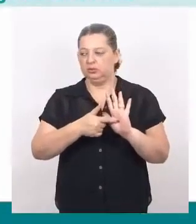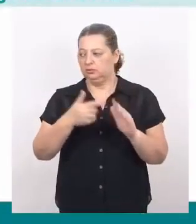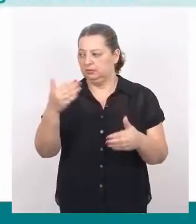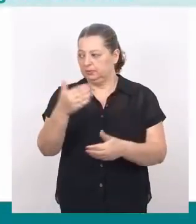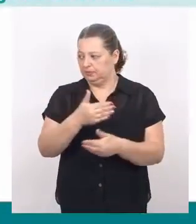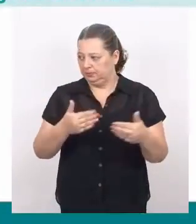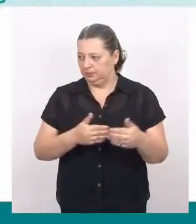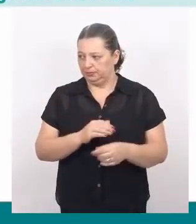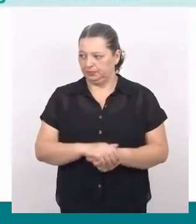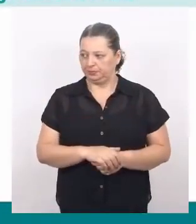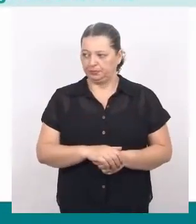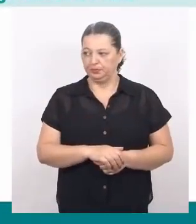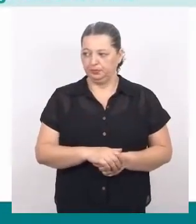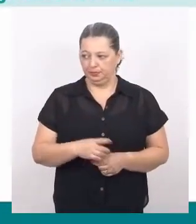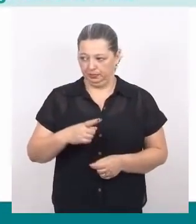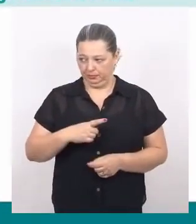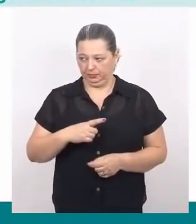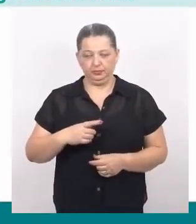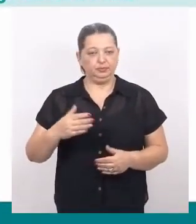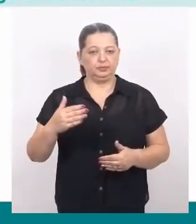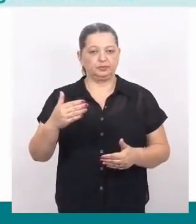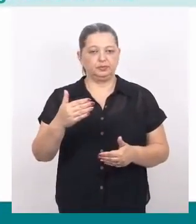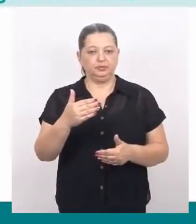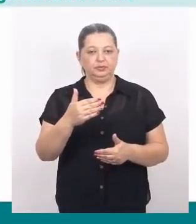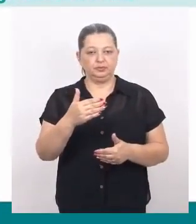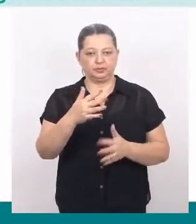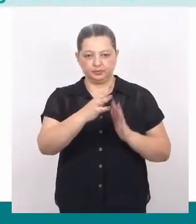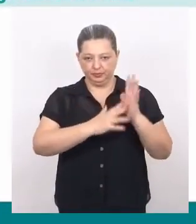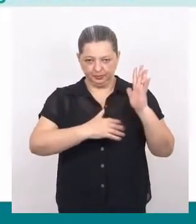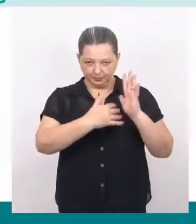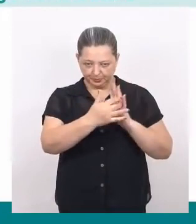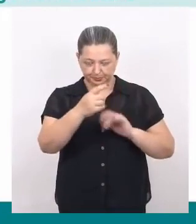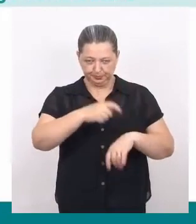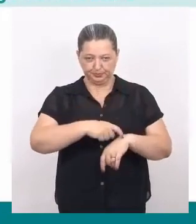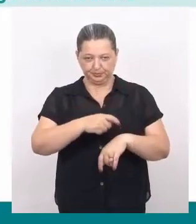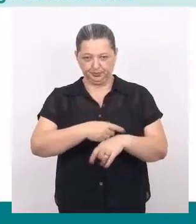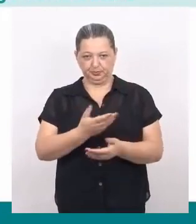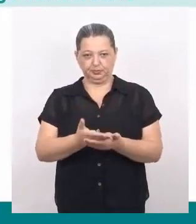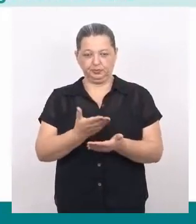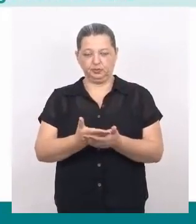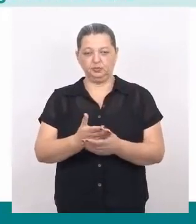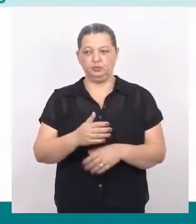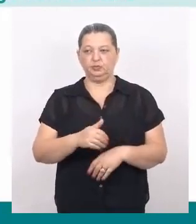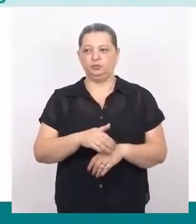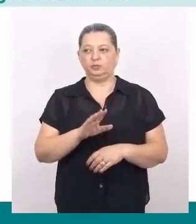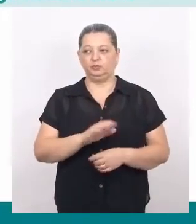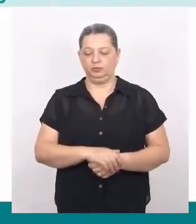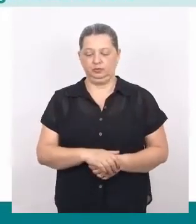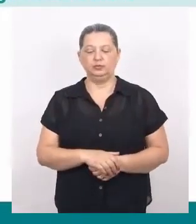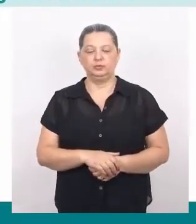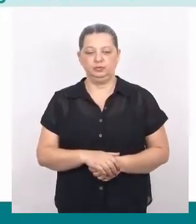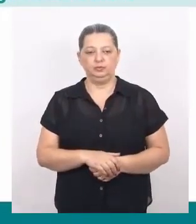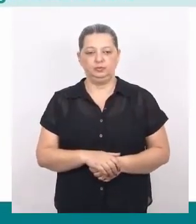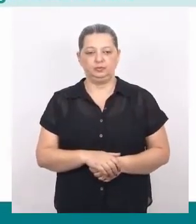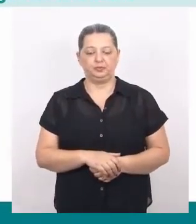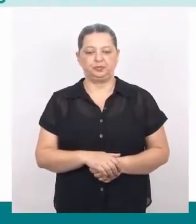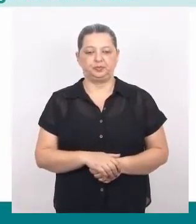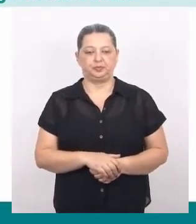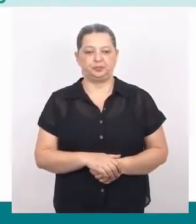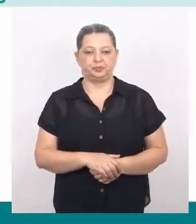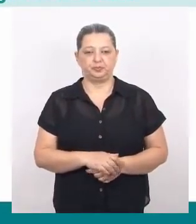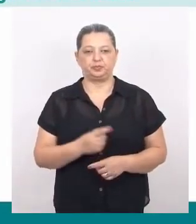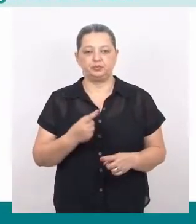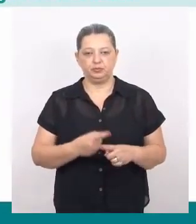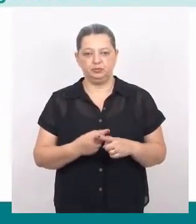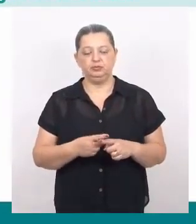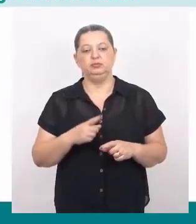dizer? Vai ter uma tabela para os professores que têm um tempo de estudo a mais, para vocês saberem quantas aulas ele tem com os alunos, quantos ATPCs ele